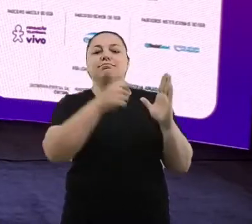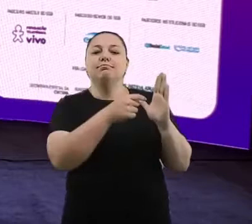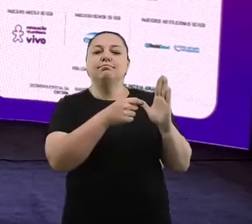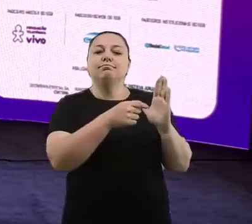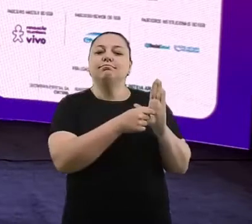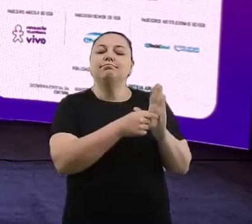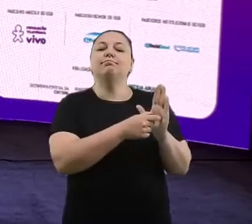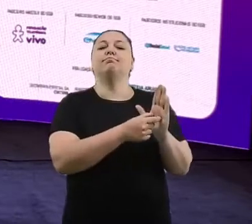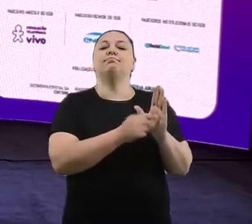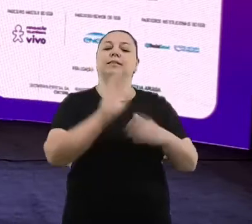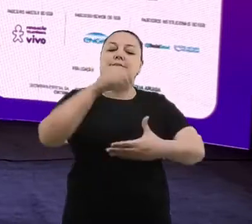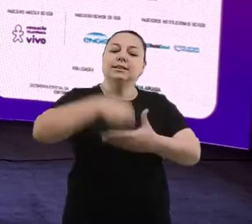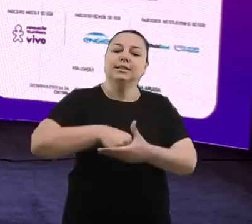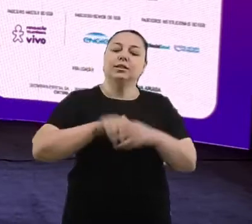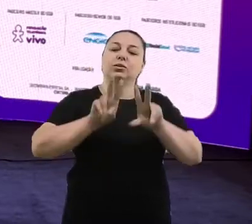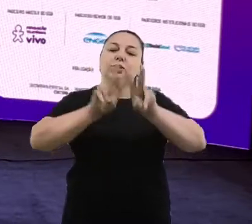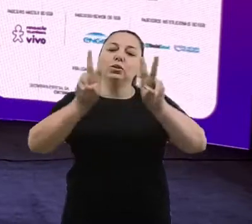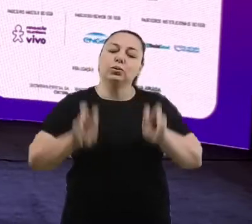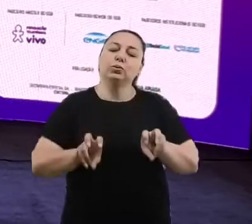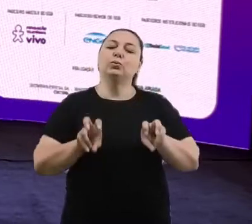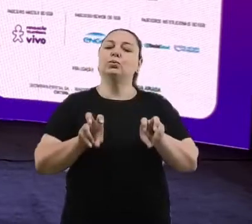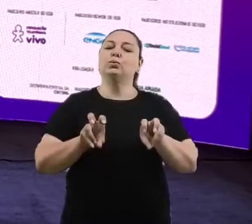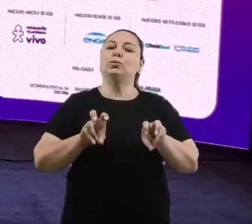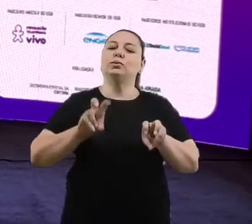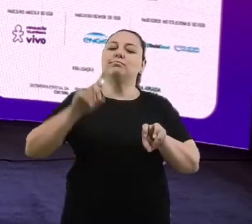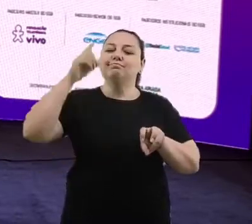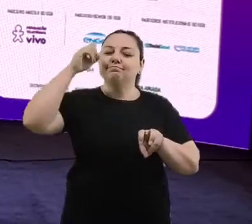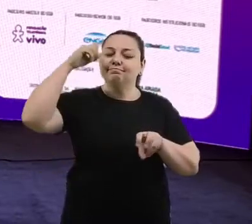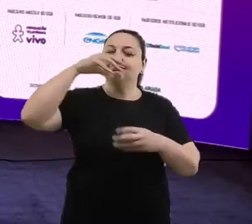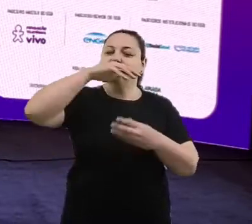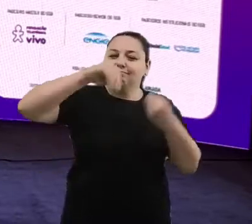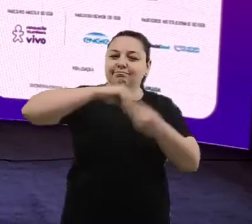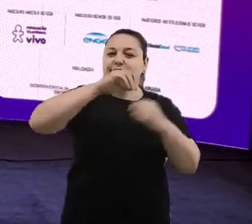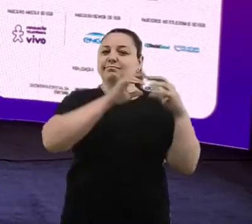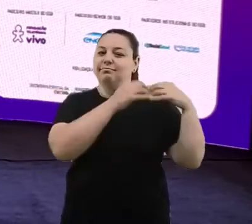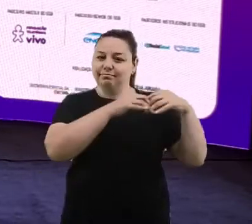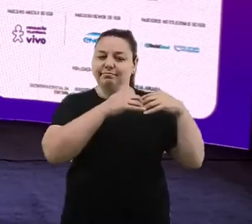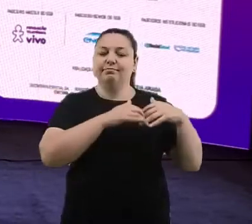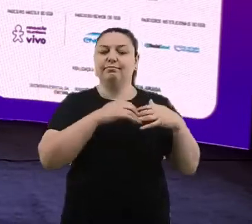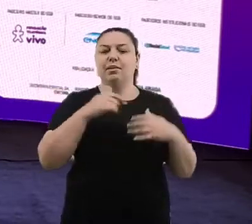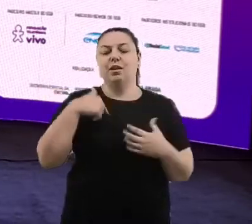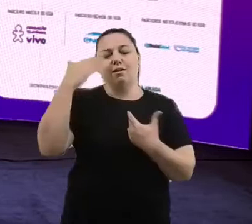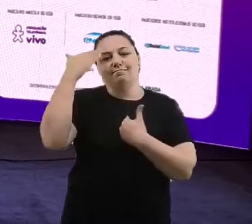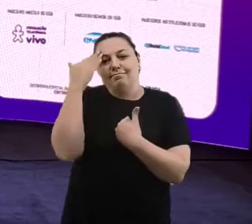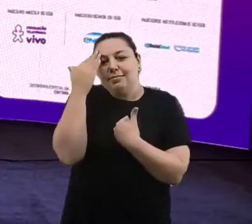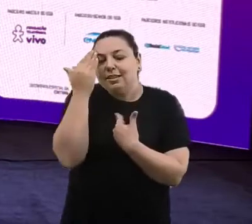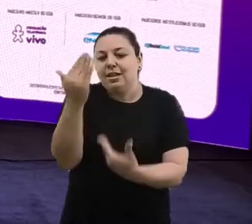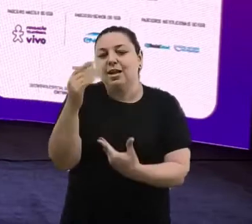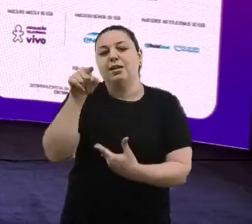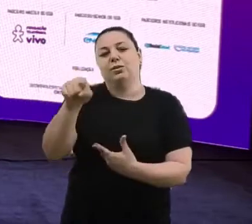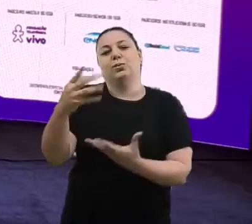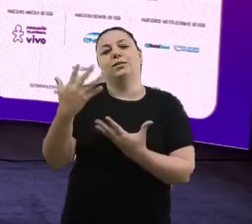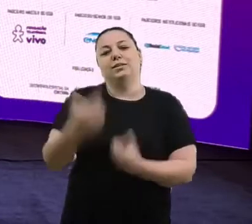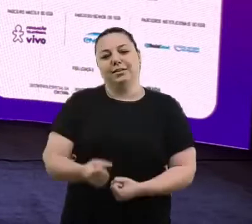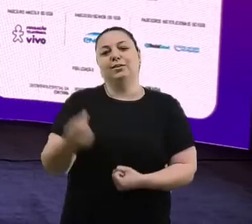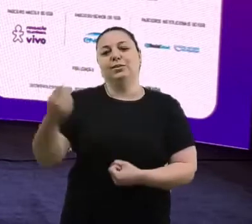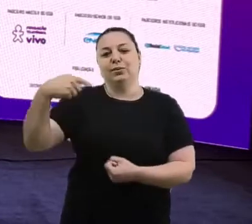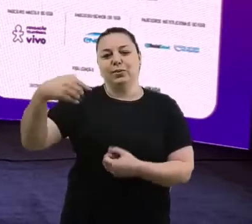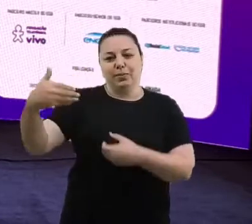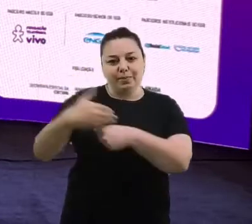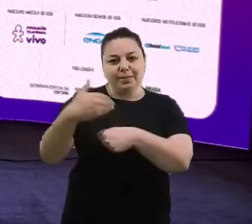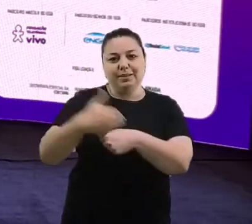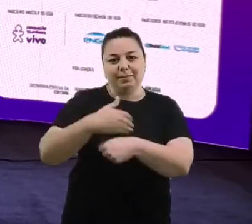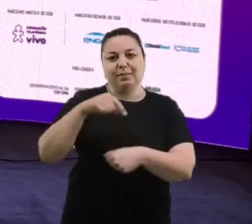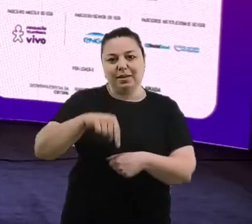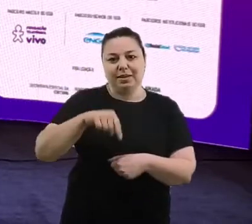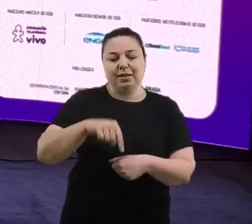nossas questões emocionais. Eu agradeço, Thiago, muito por você aceitar nosso convite e gostaria que você